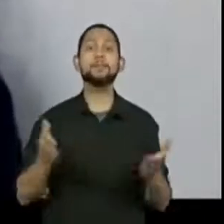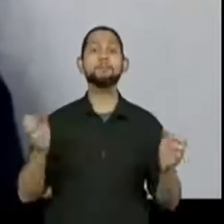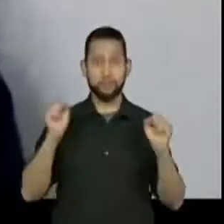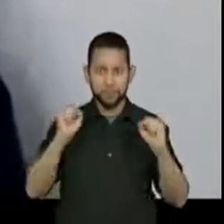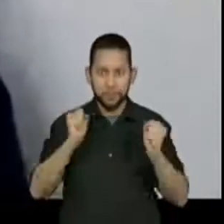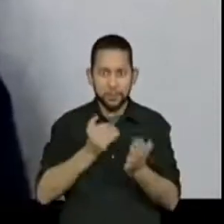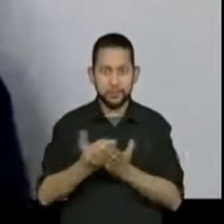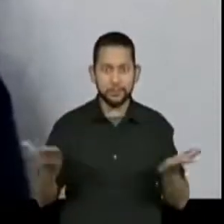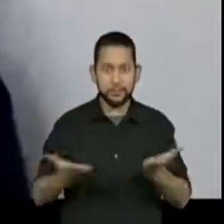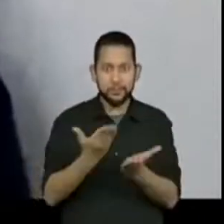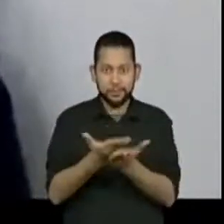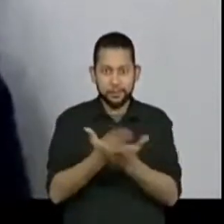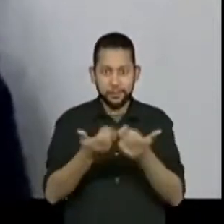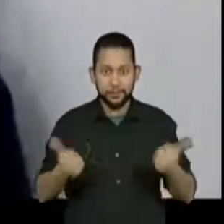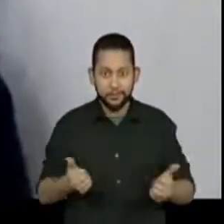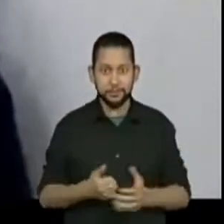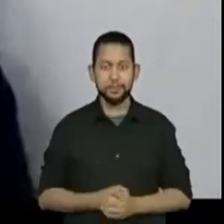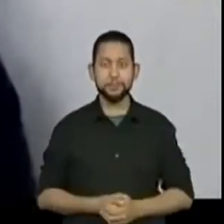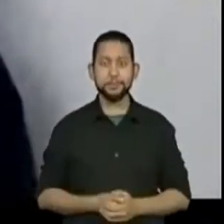Preparados então para nossa aula?